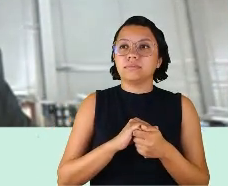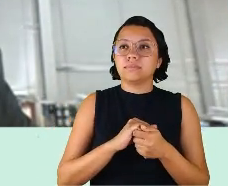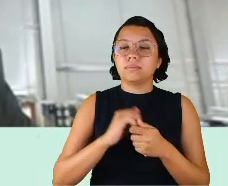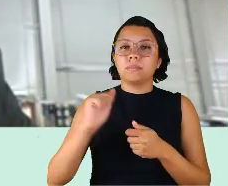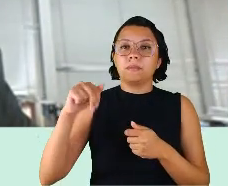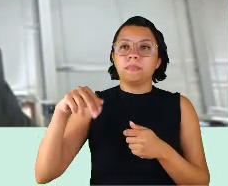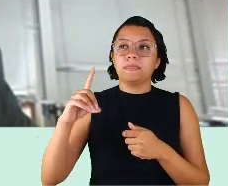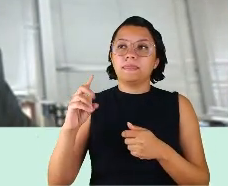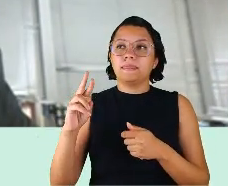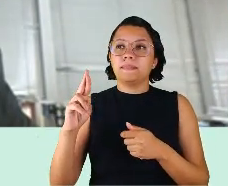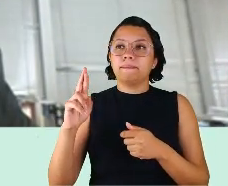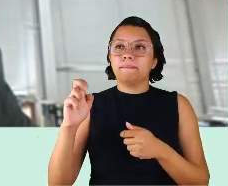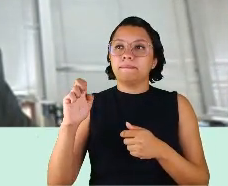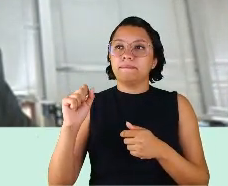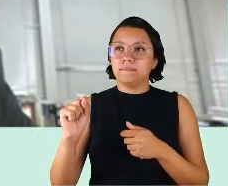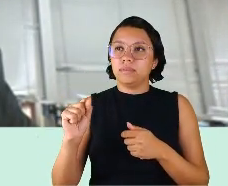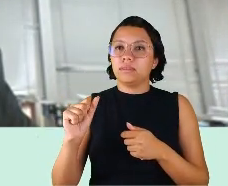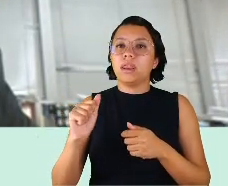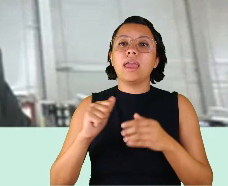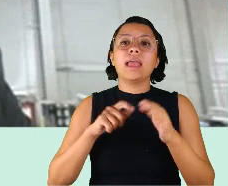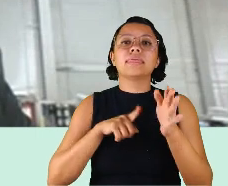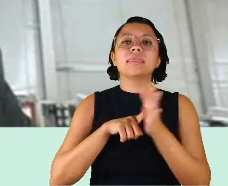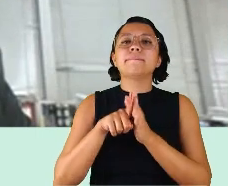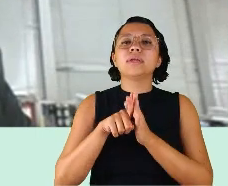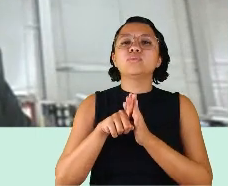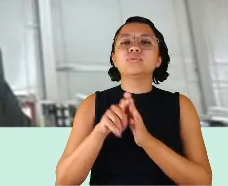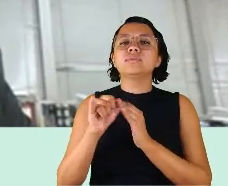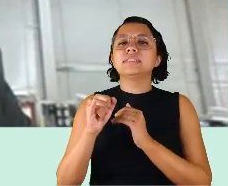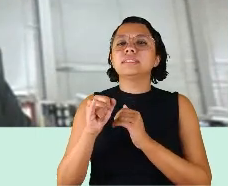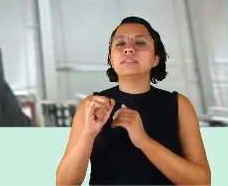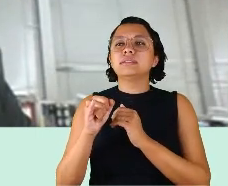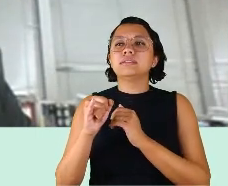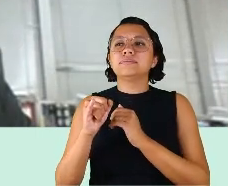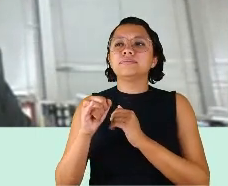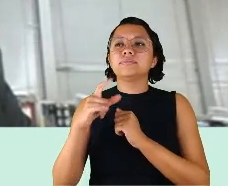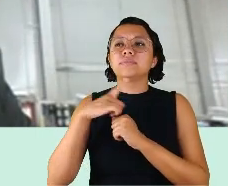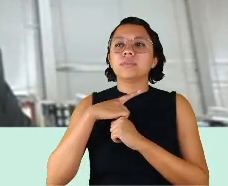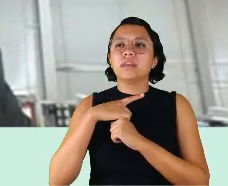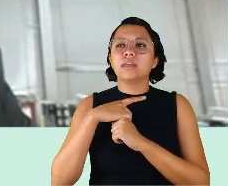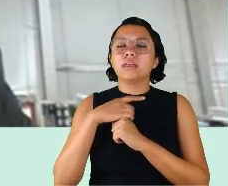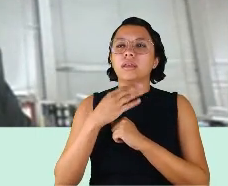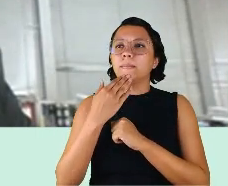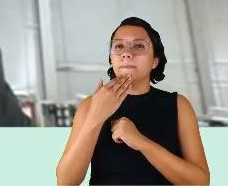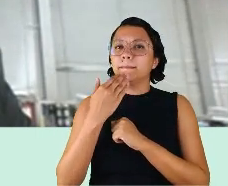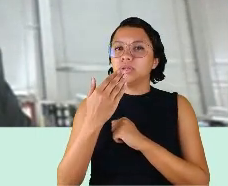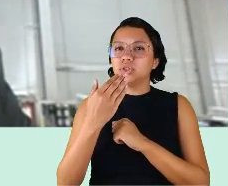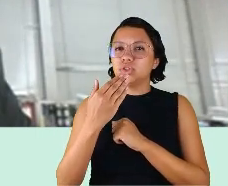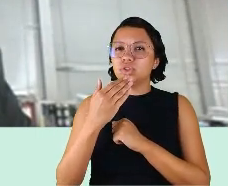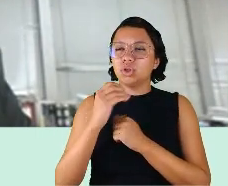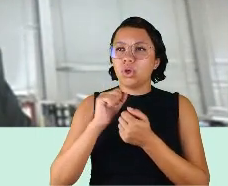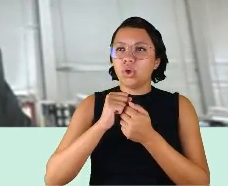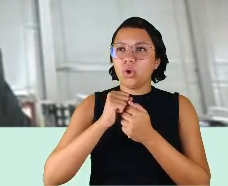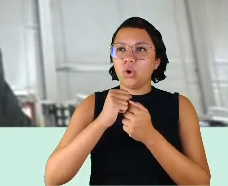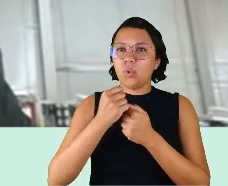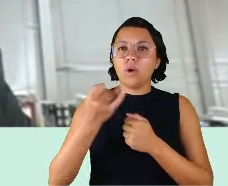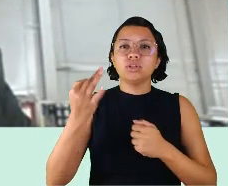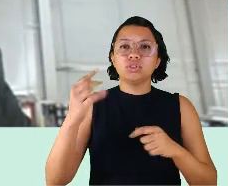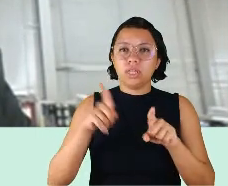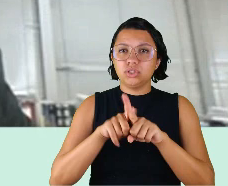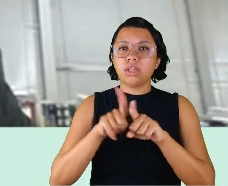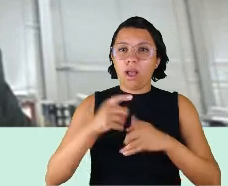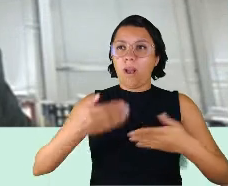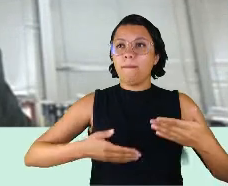Andréia, né? Ela está perguntando se tem que pedir aumento da produtividade dos